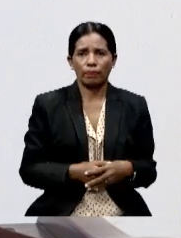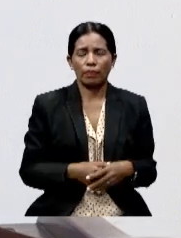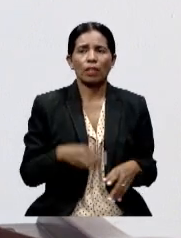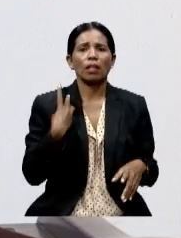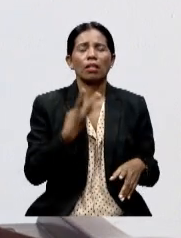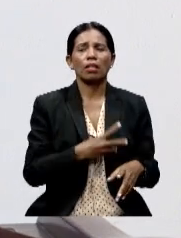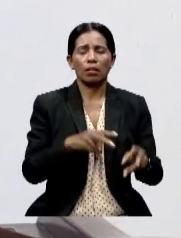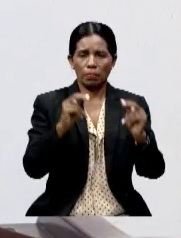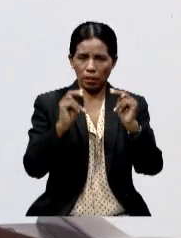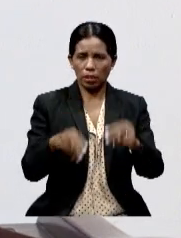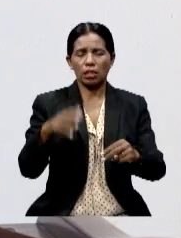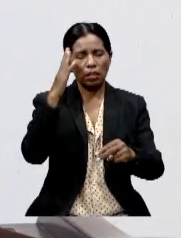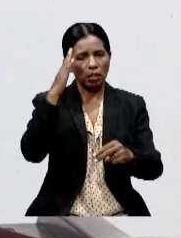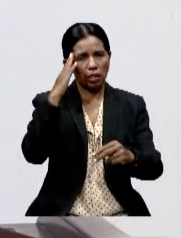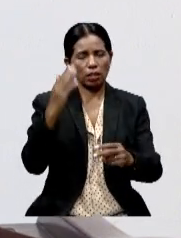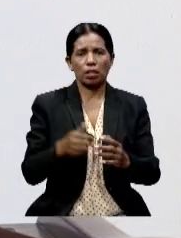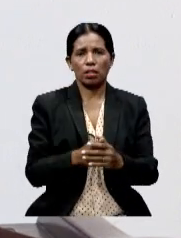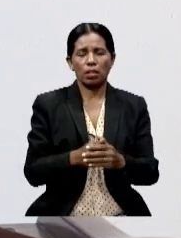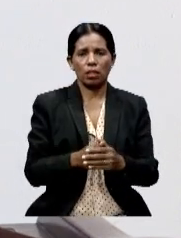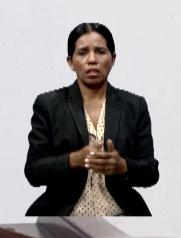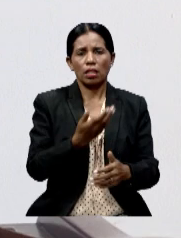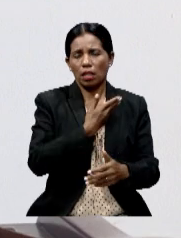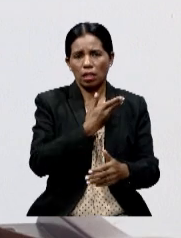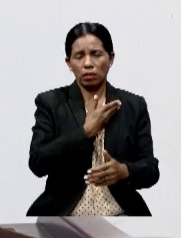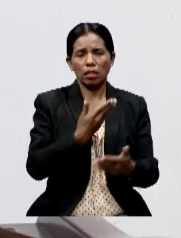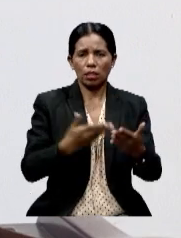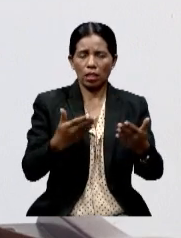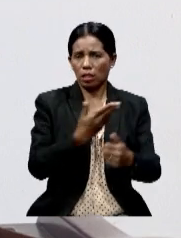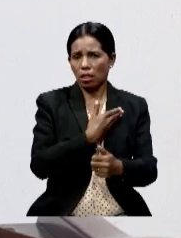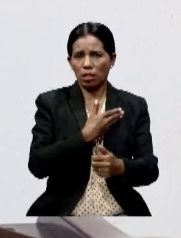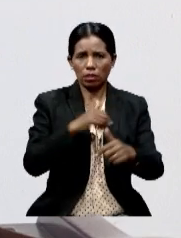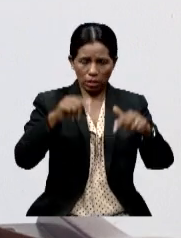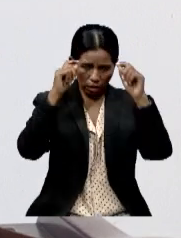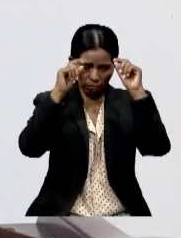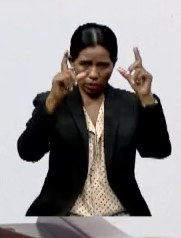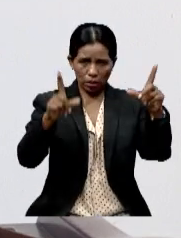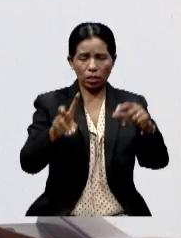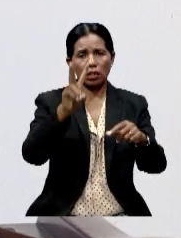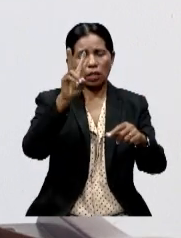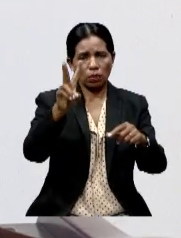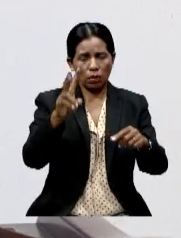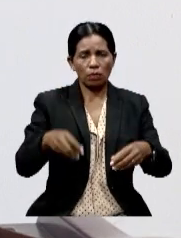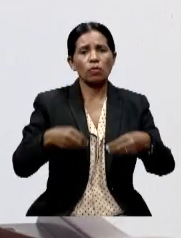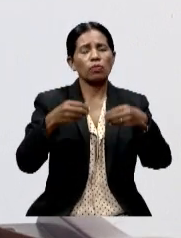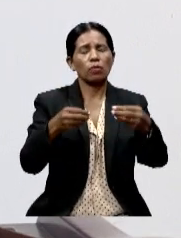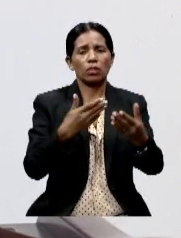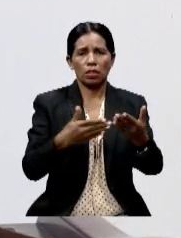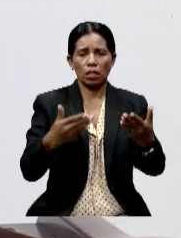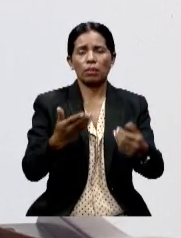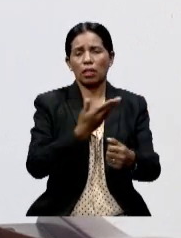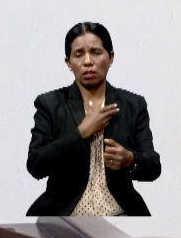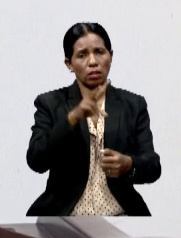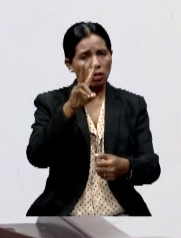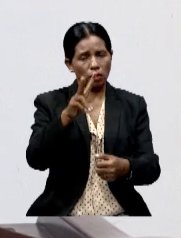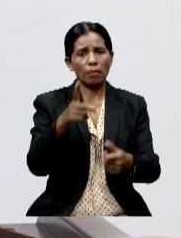Então precisa até né, que a inflação e a Timor-Leste, né? E a fator rua que influencia até a inflação.